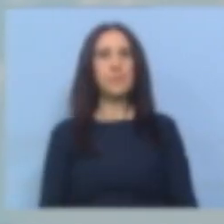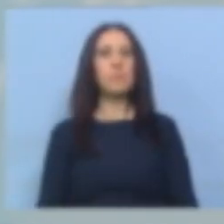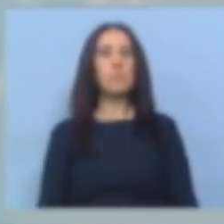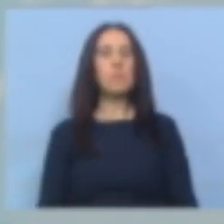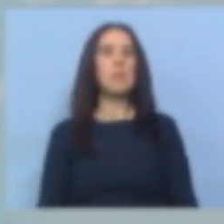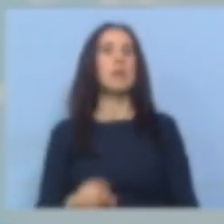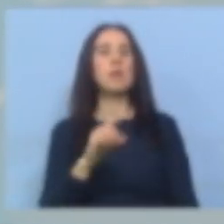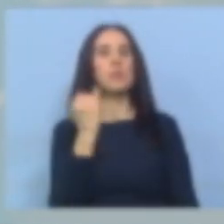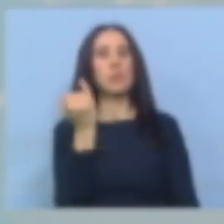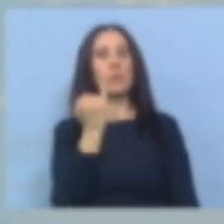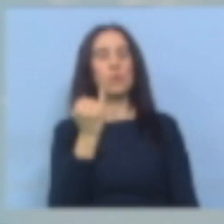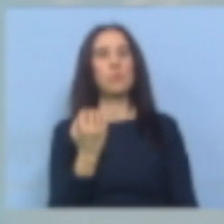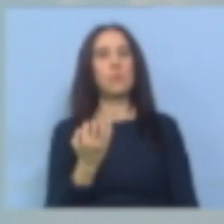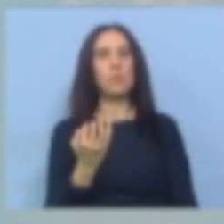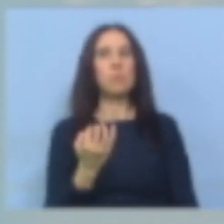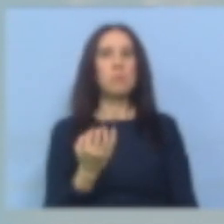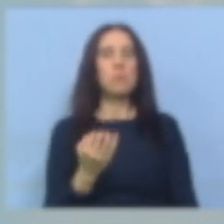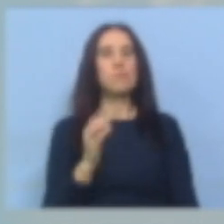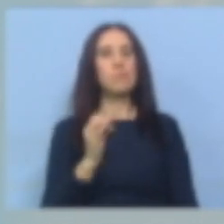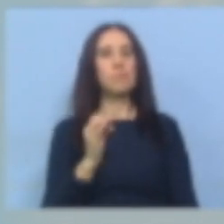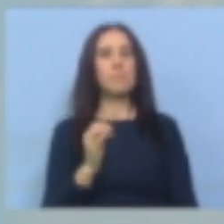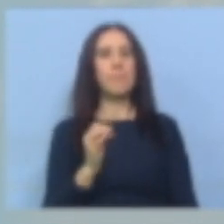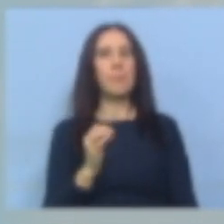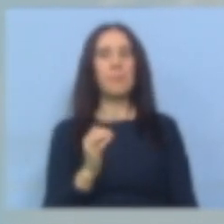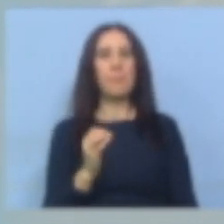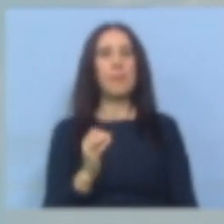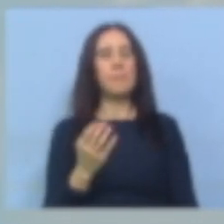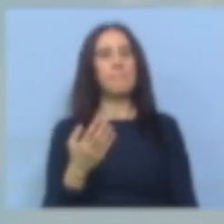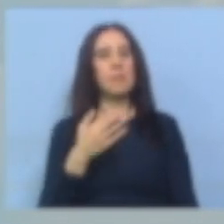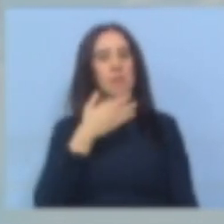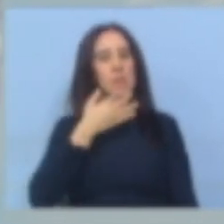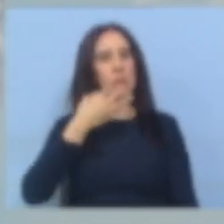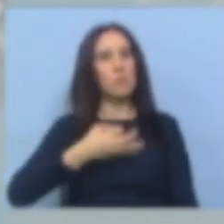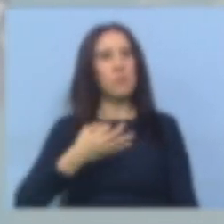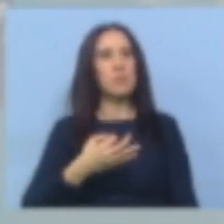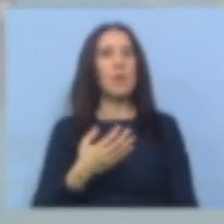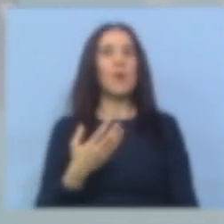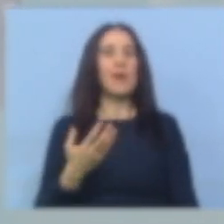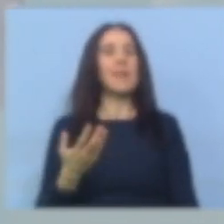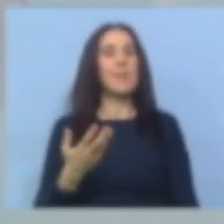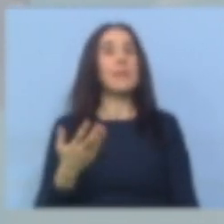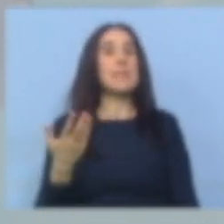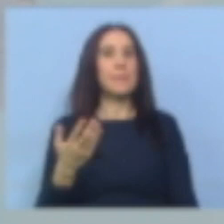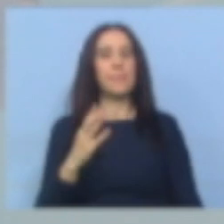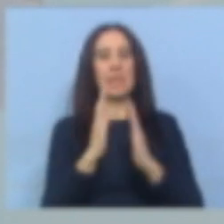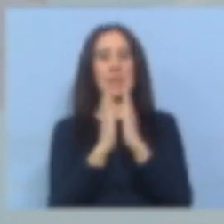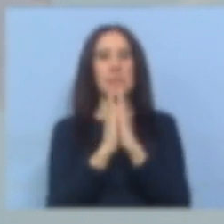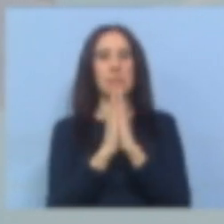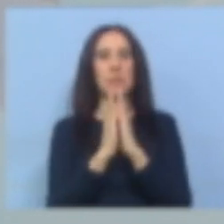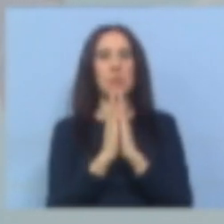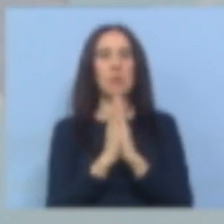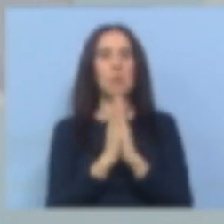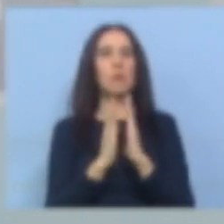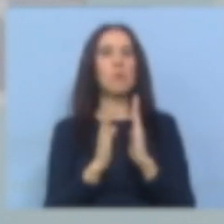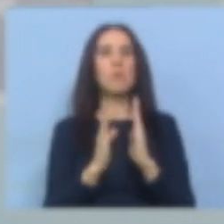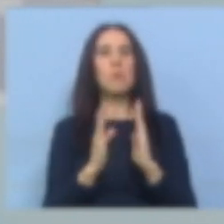de alguma forma, parte da convicção de que a religião